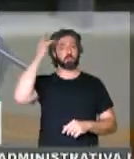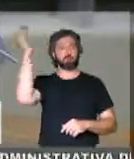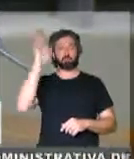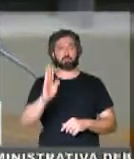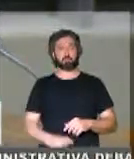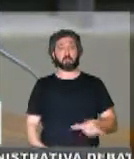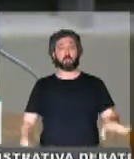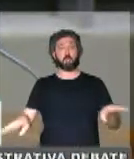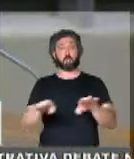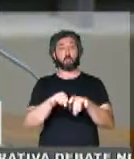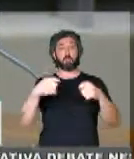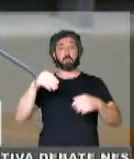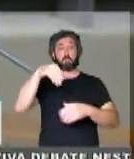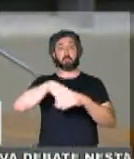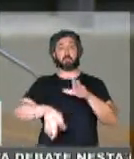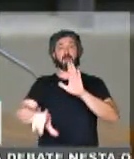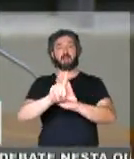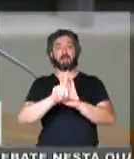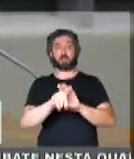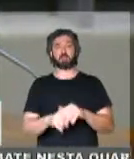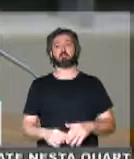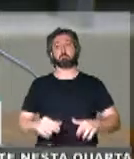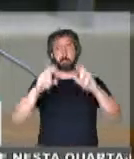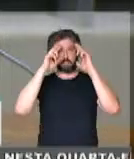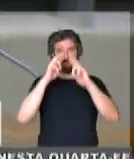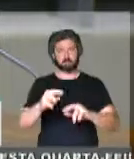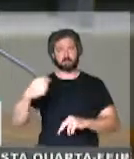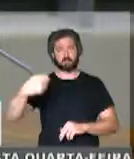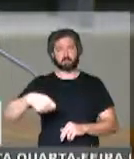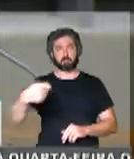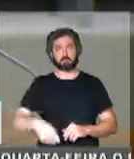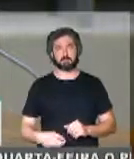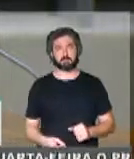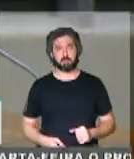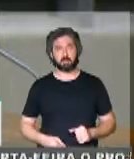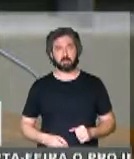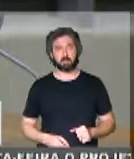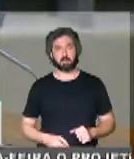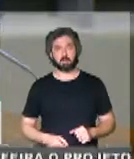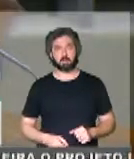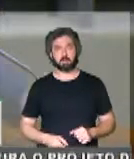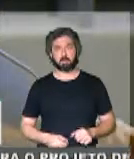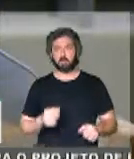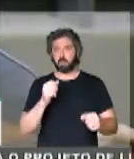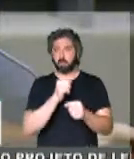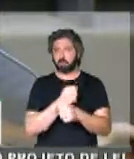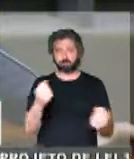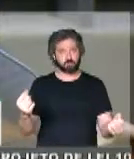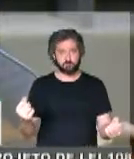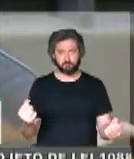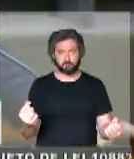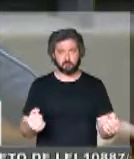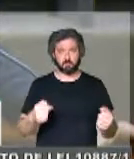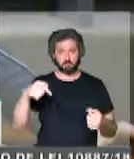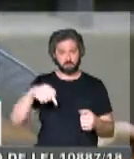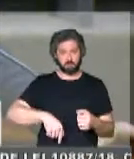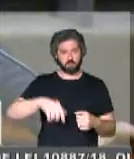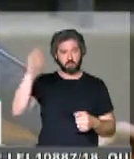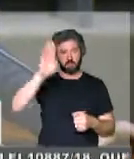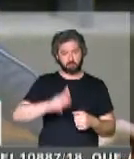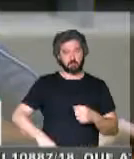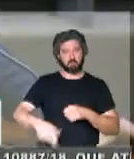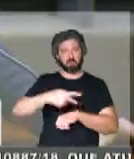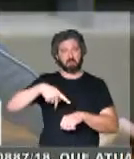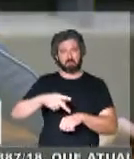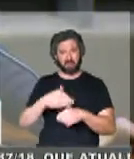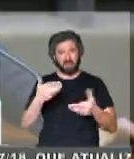brasileiros devem ser iguais perante a lei, seja respeitado. Não é possível um país como o